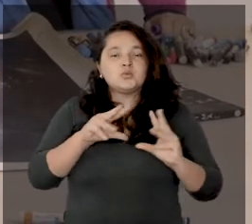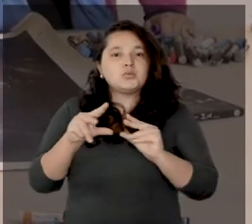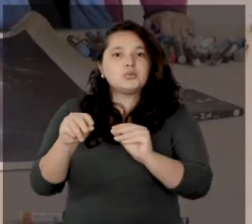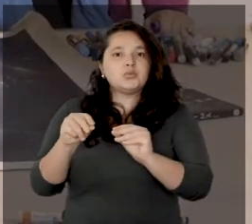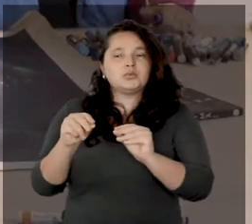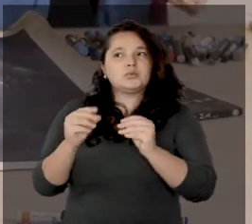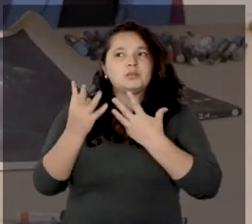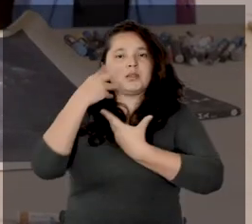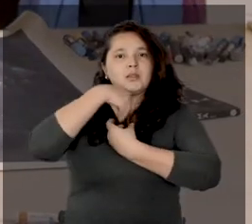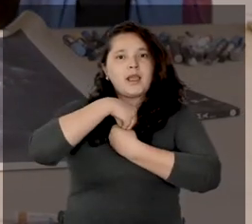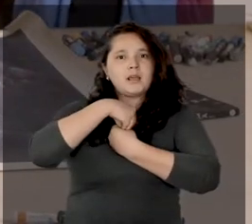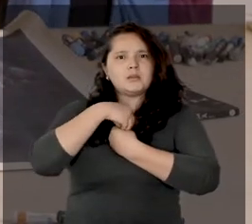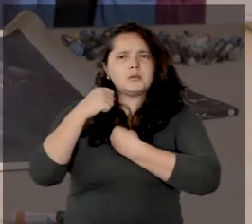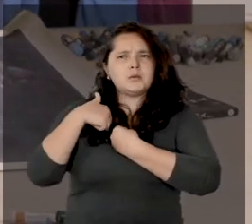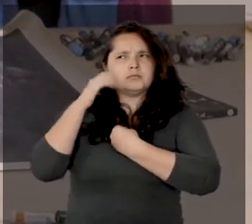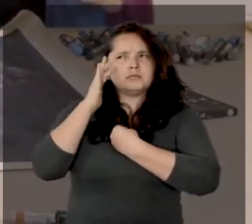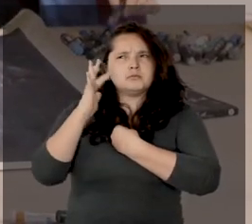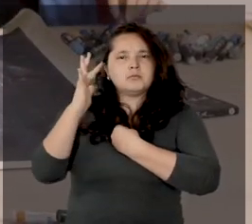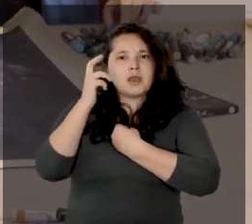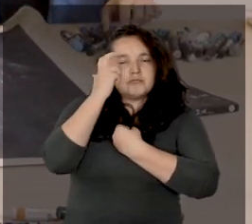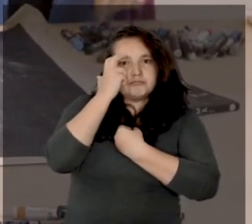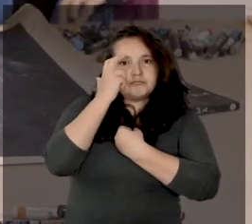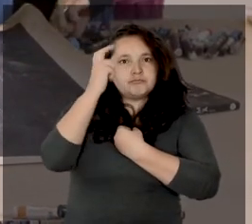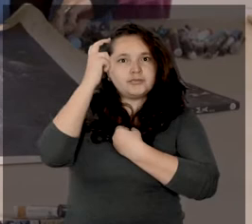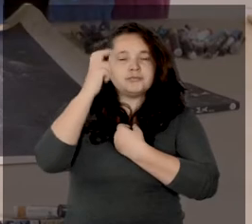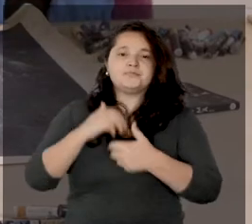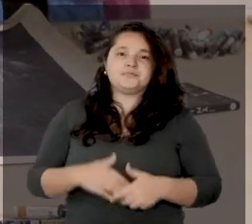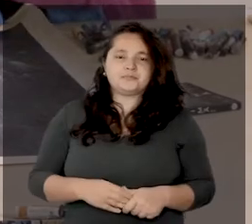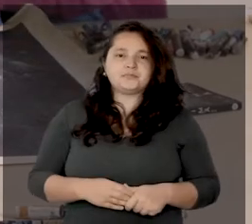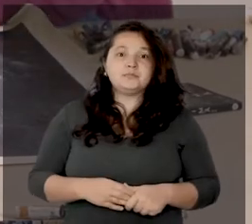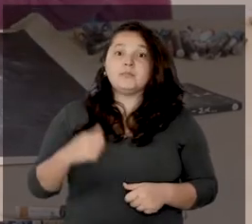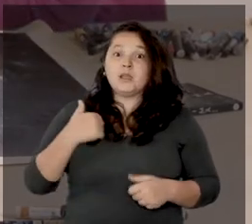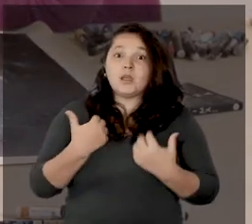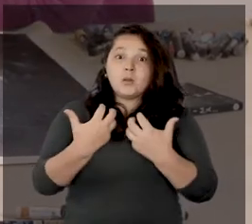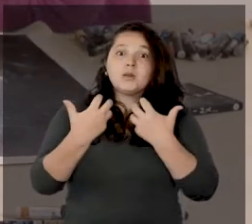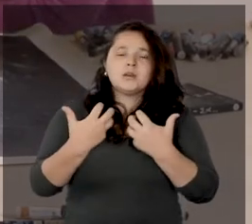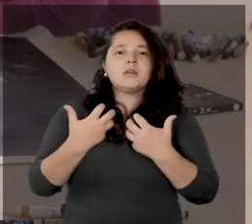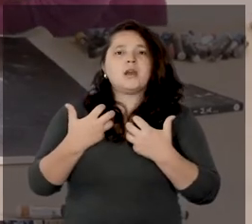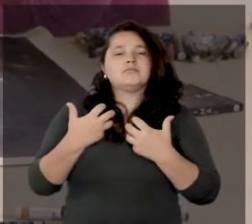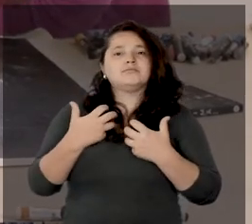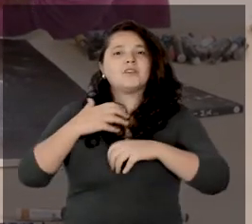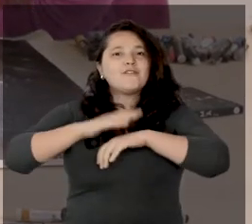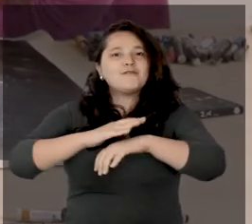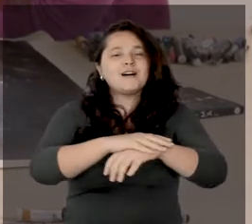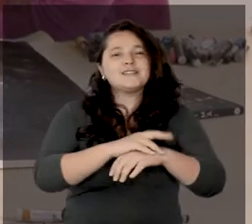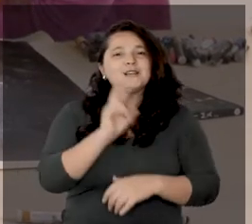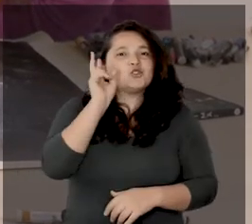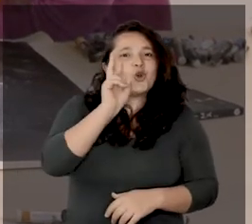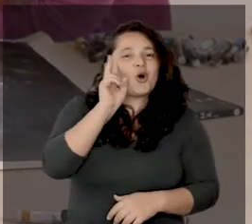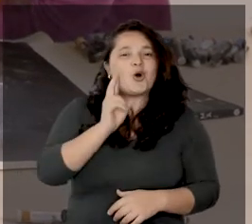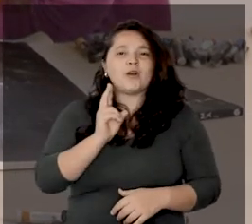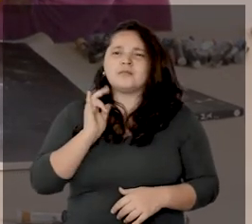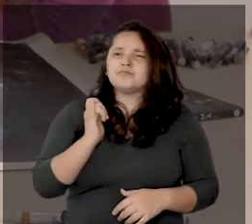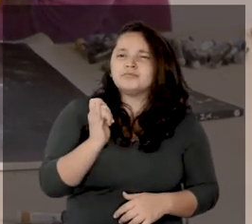no meu intelecto, na minha cabeça, naquela época. Comecei a produzir historinhas e fazer desenhos e fiz